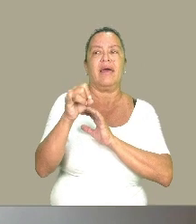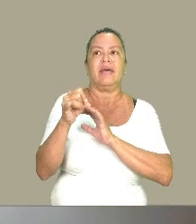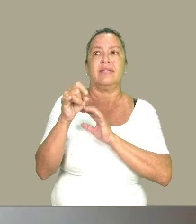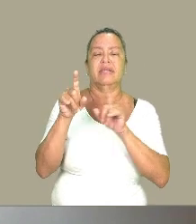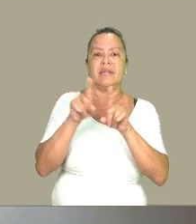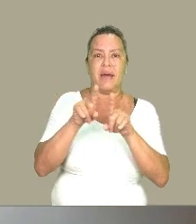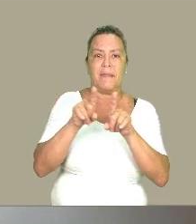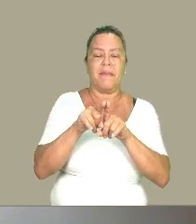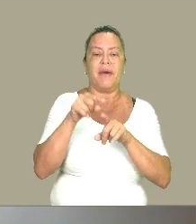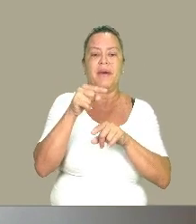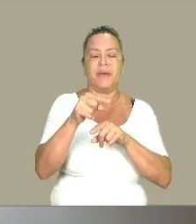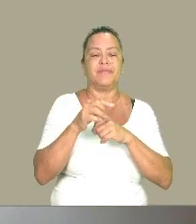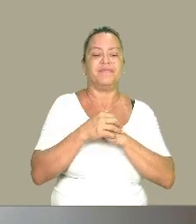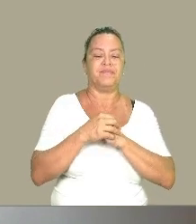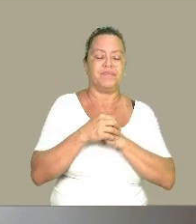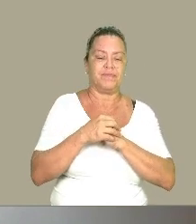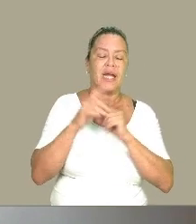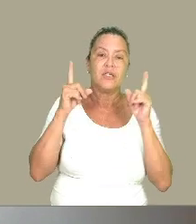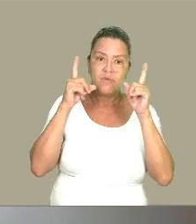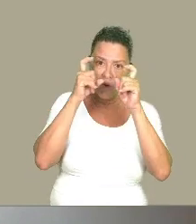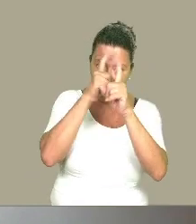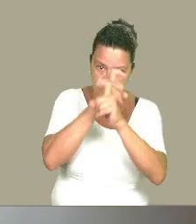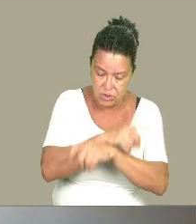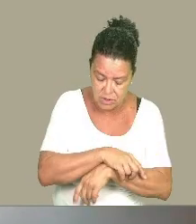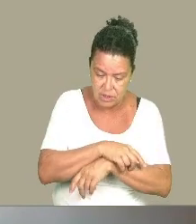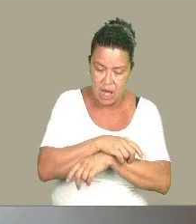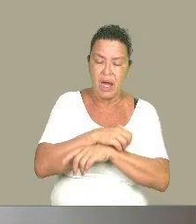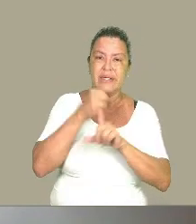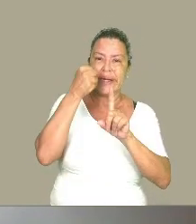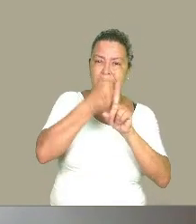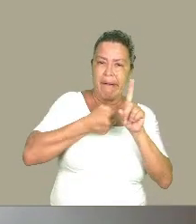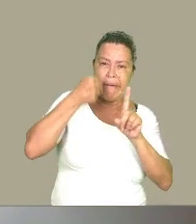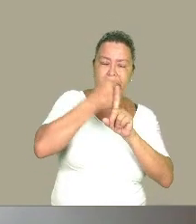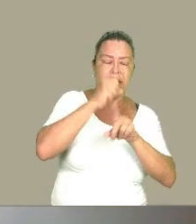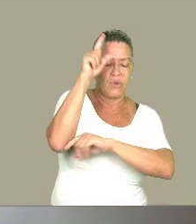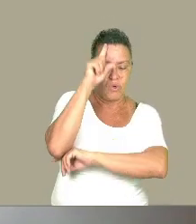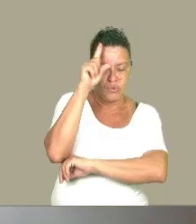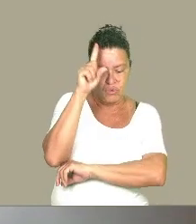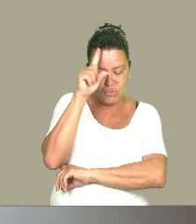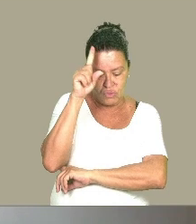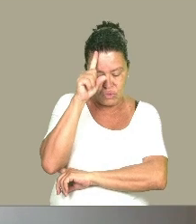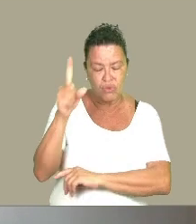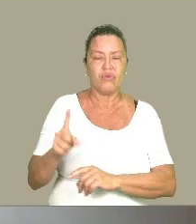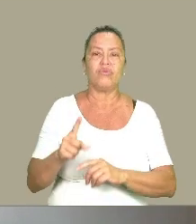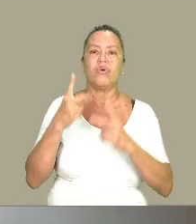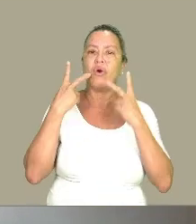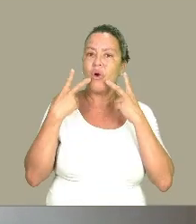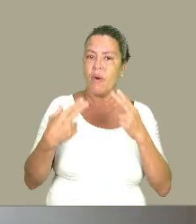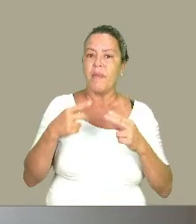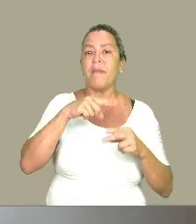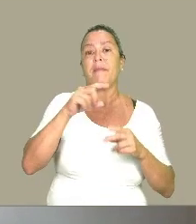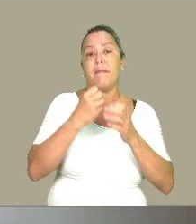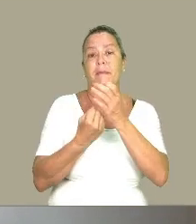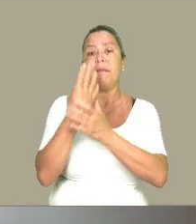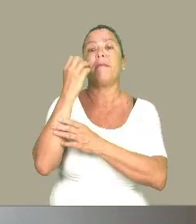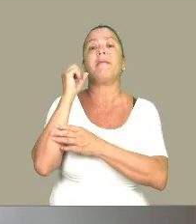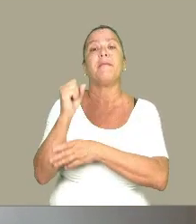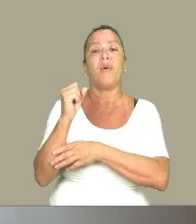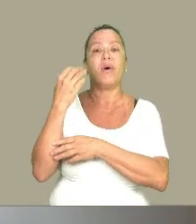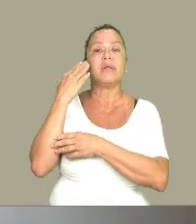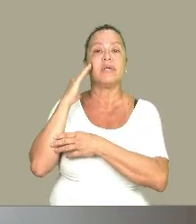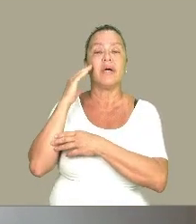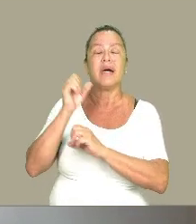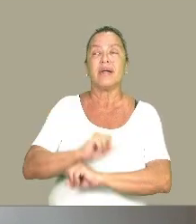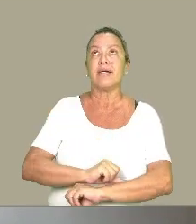né, sobre as dificuldades daquela luta diária, comum, possa nascer ali uma compreensão,